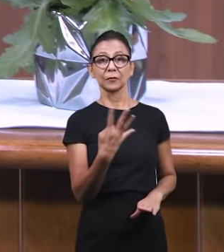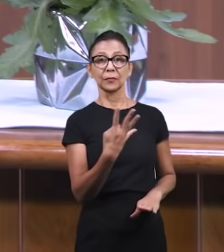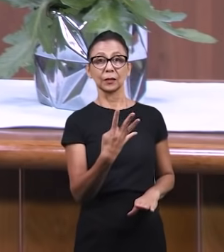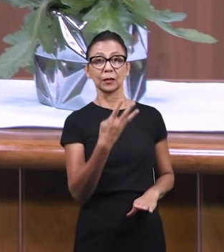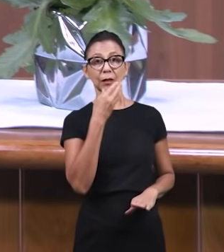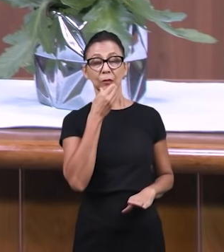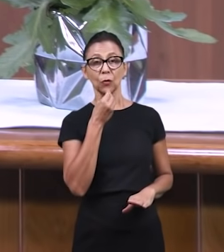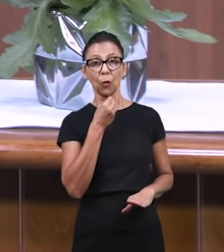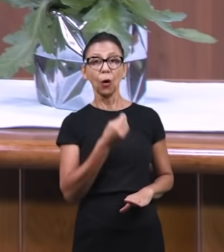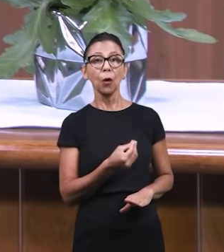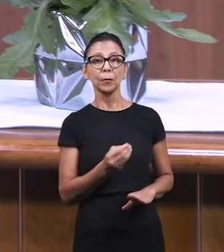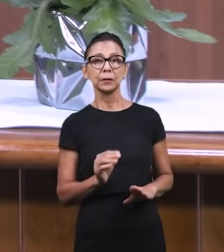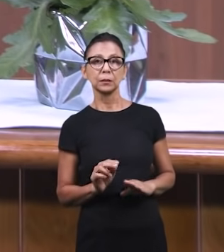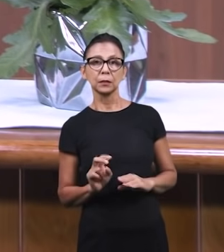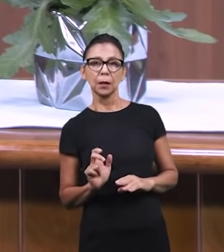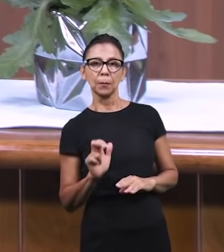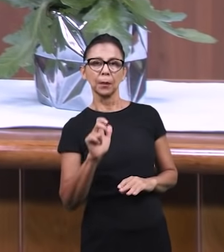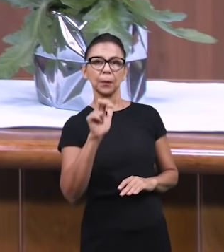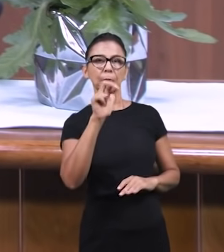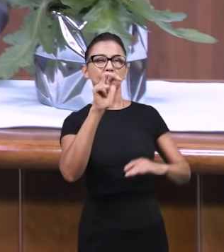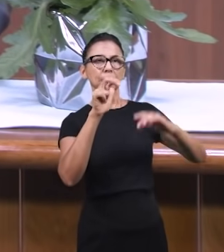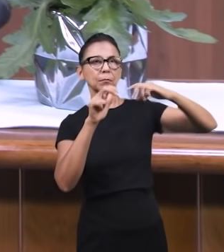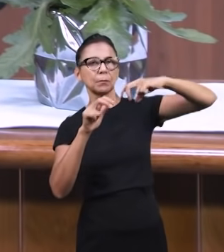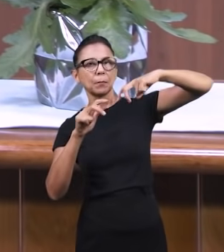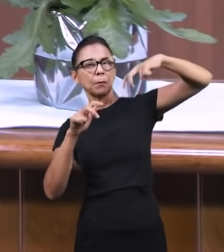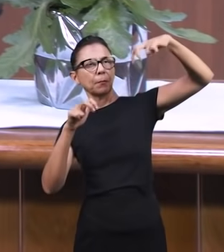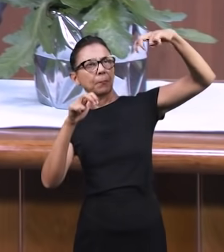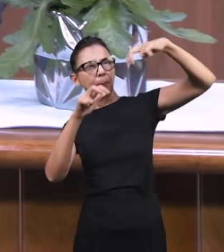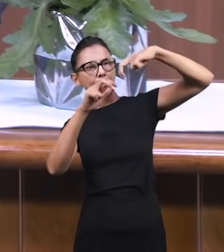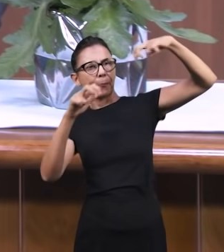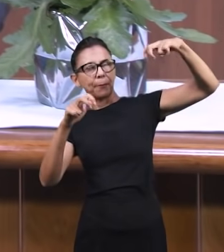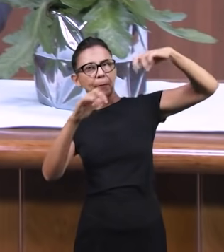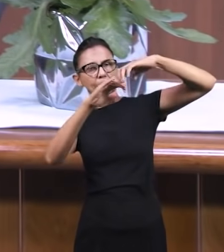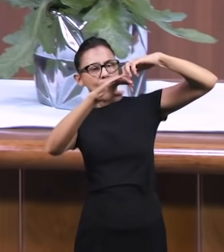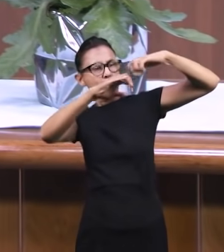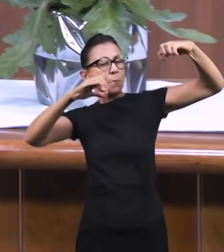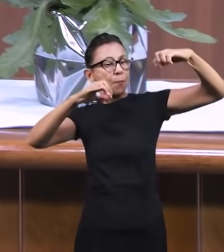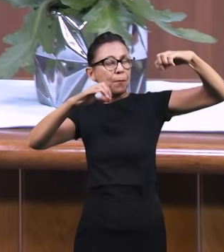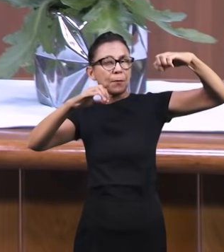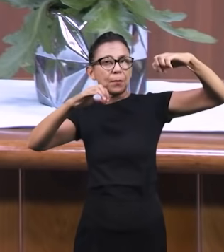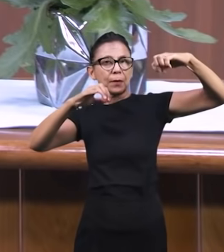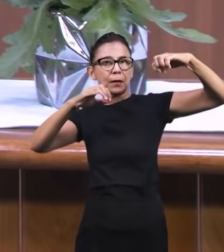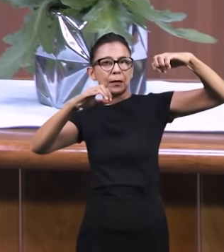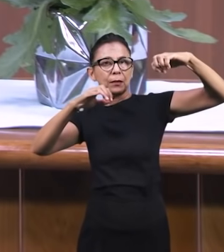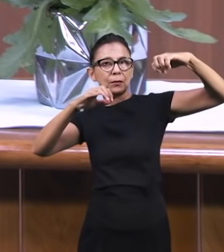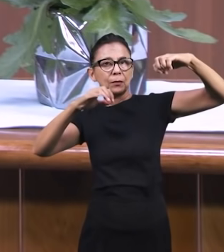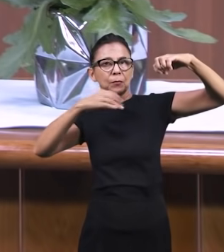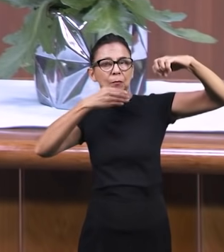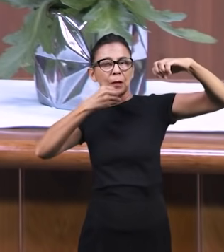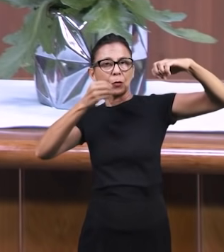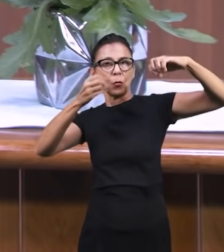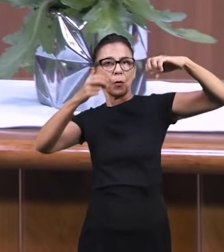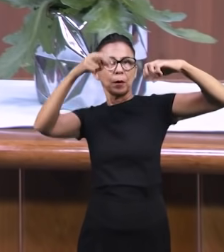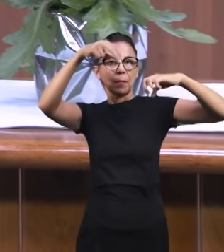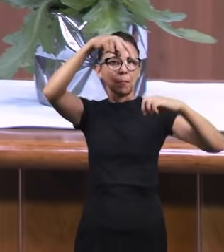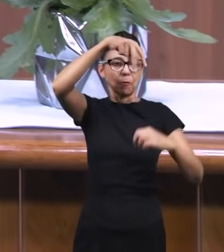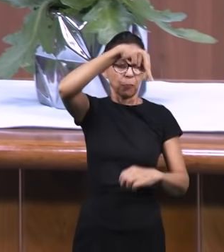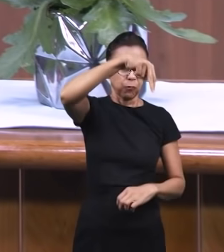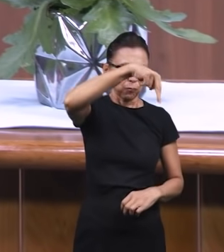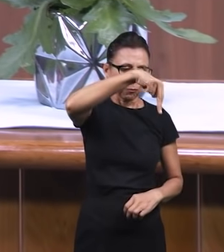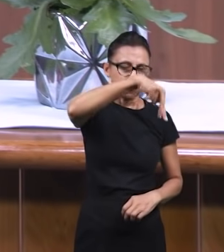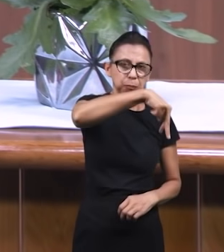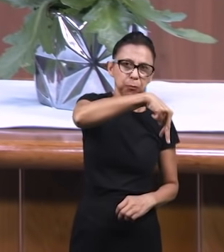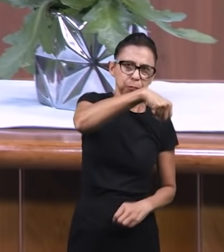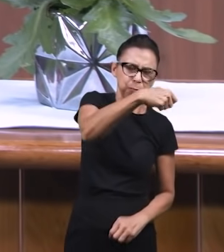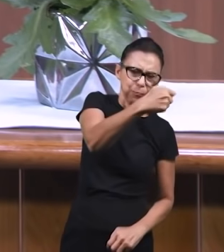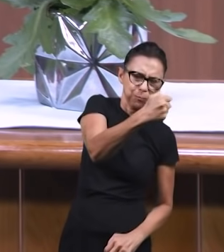é porque o evangelho eterno apresenta um caminho para que eu e você tenhamos acesso a Deus, para que